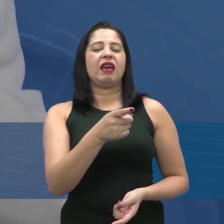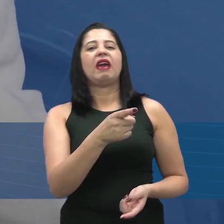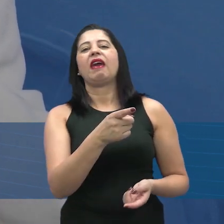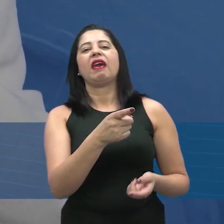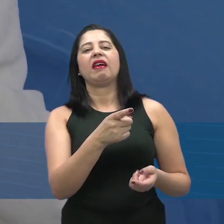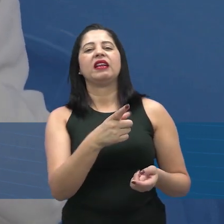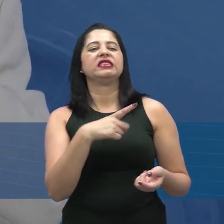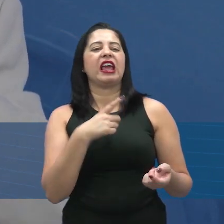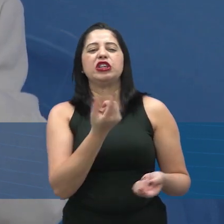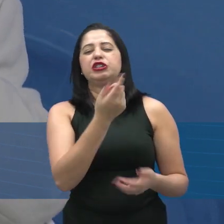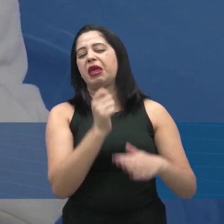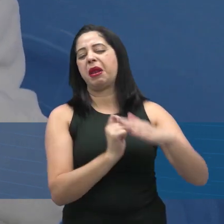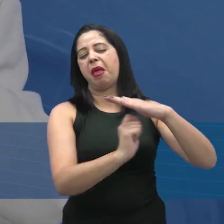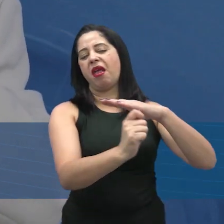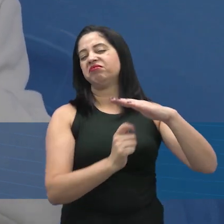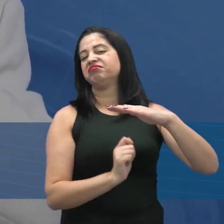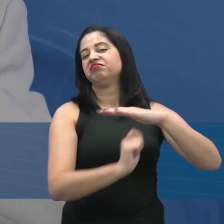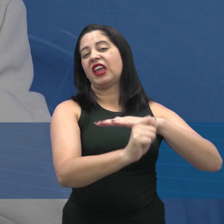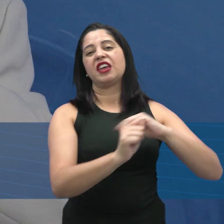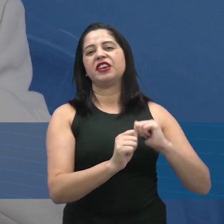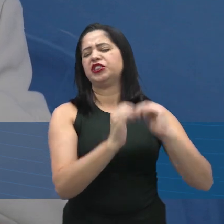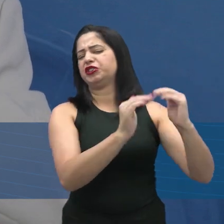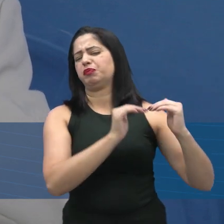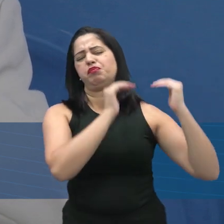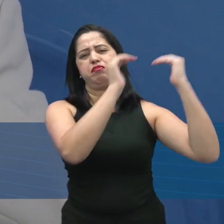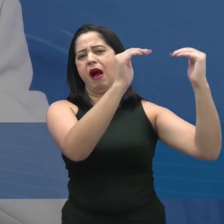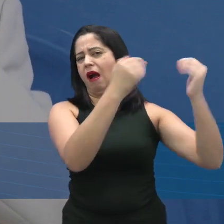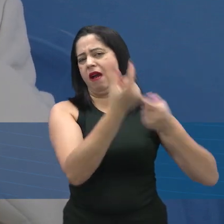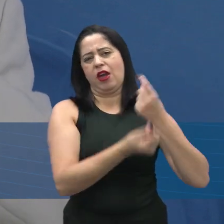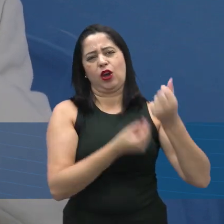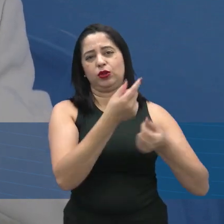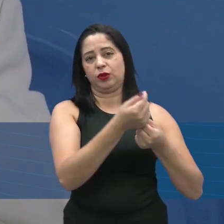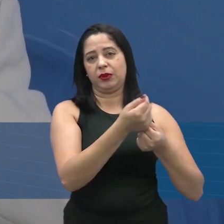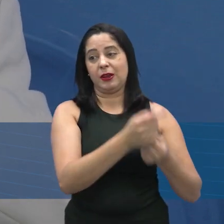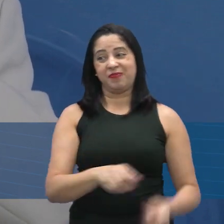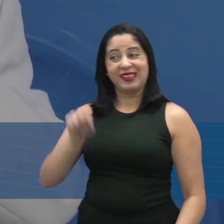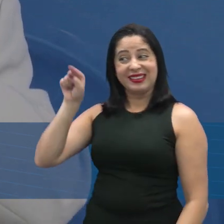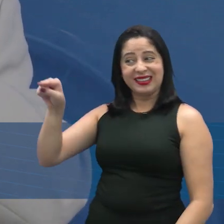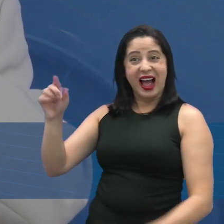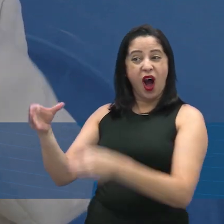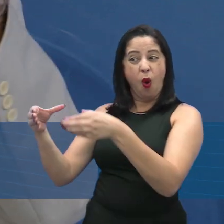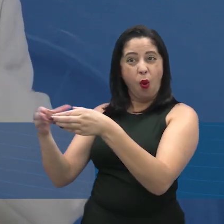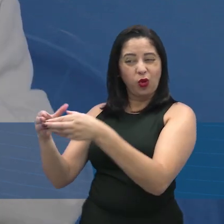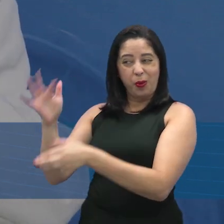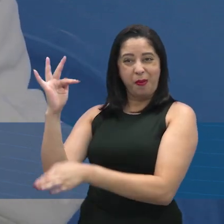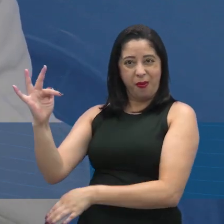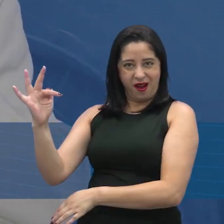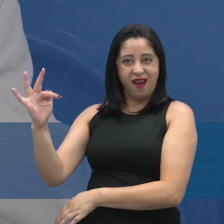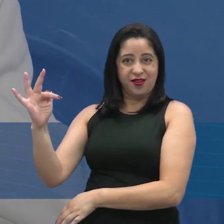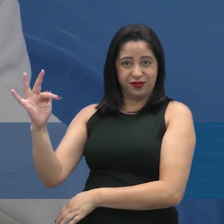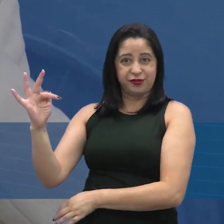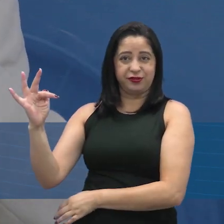de investimentos, nas atividades, né, superiores da economia. No outro extremo, tem essa